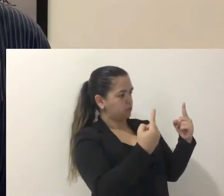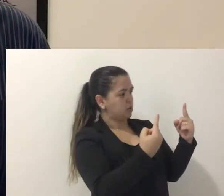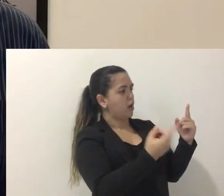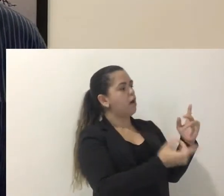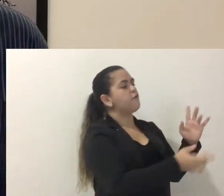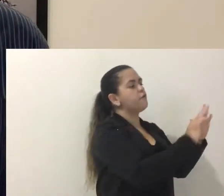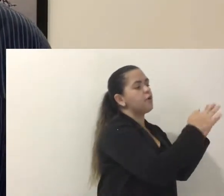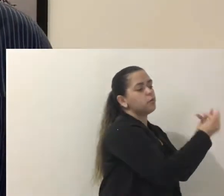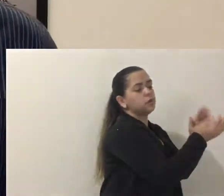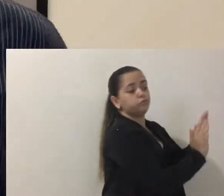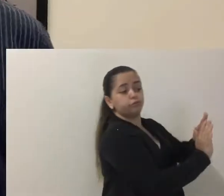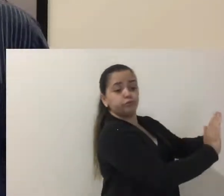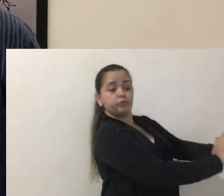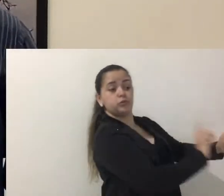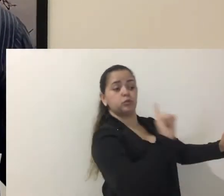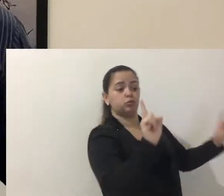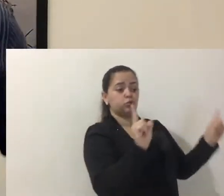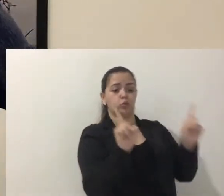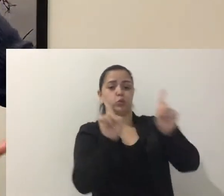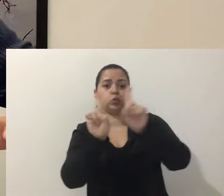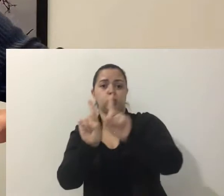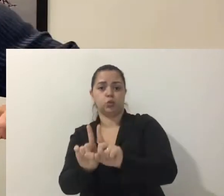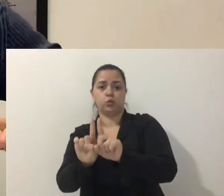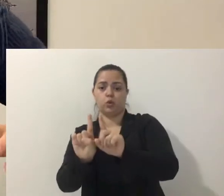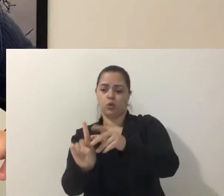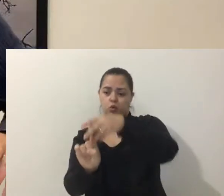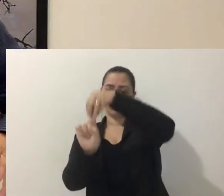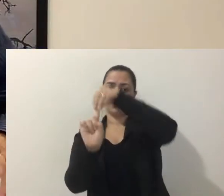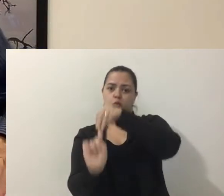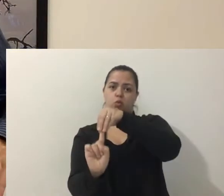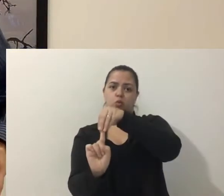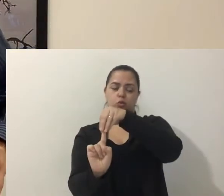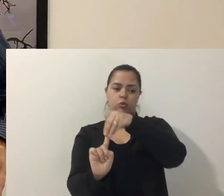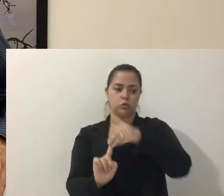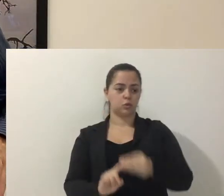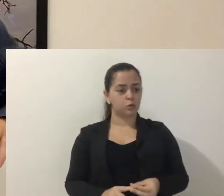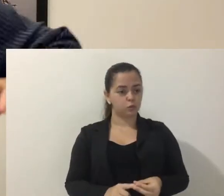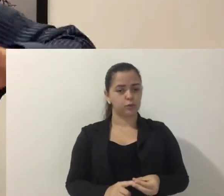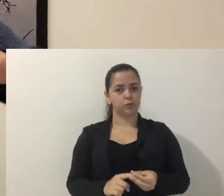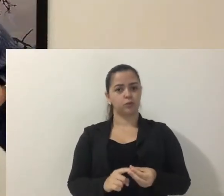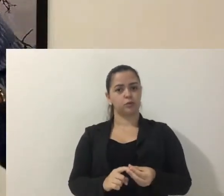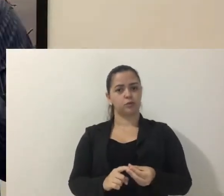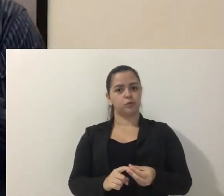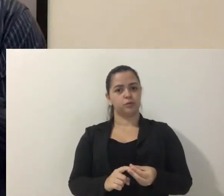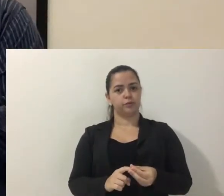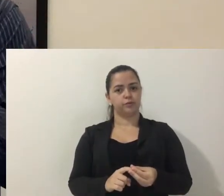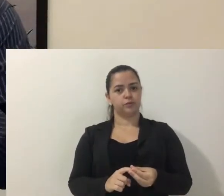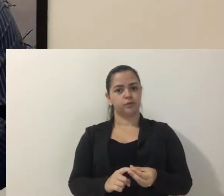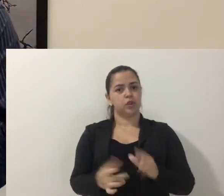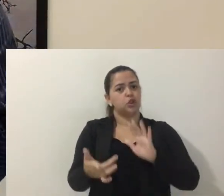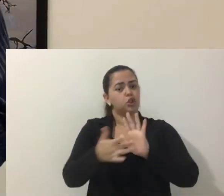se unirá à sua mulher, tornando-se os dois uma só carne? Ou seja, Jesus ele vem trazendo